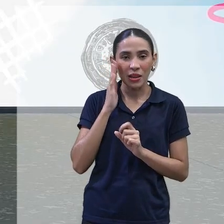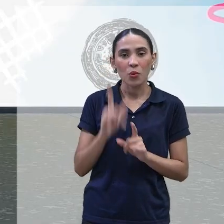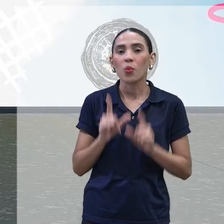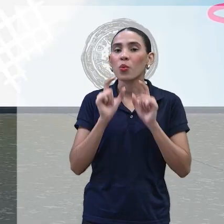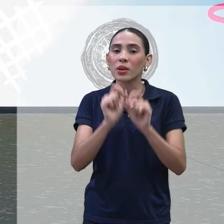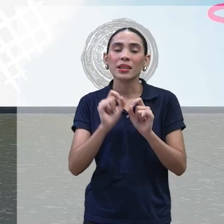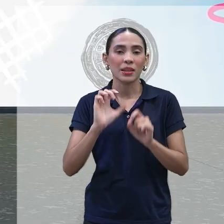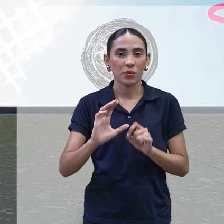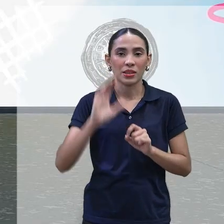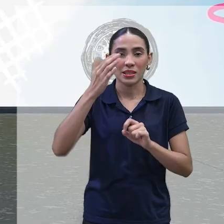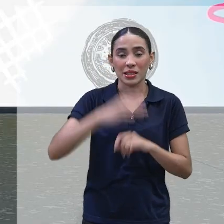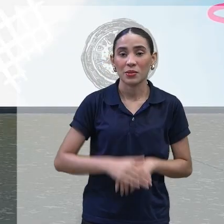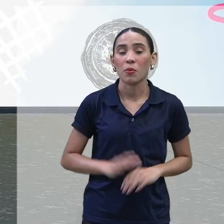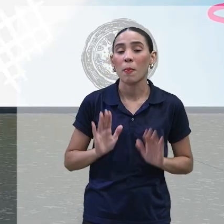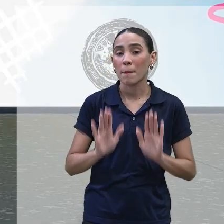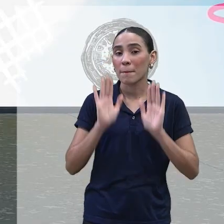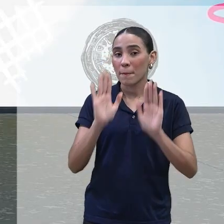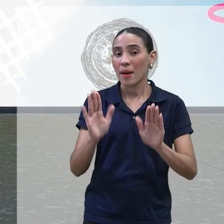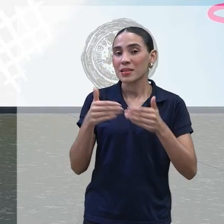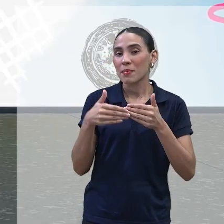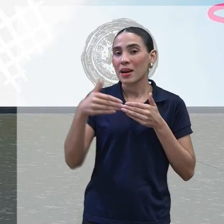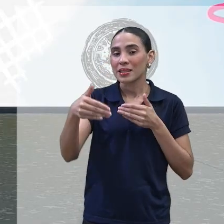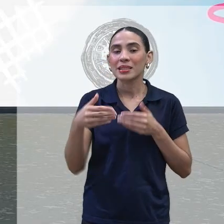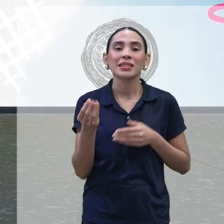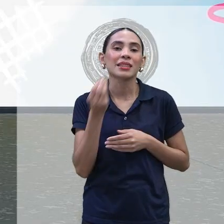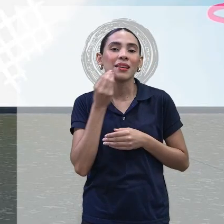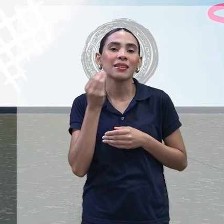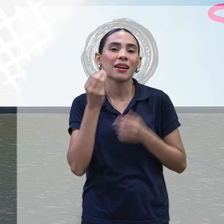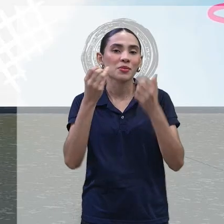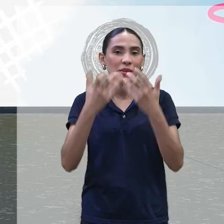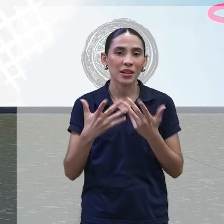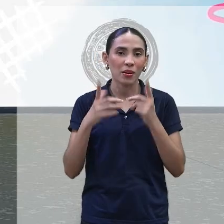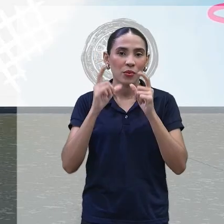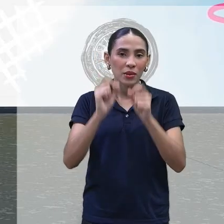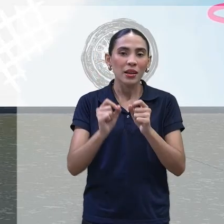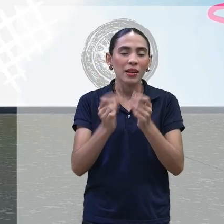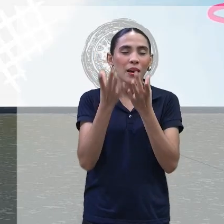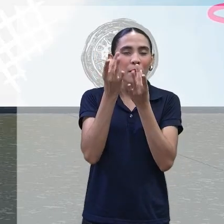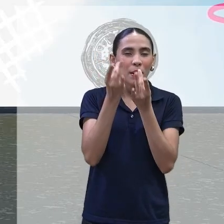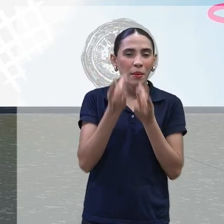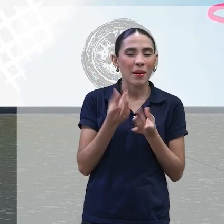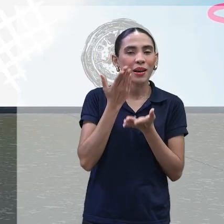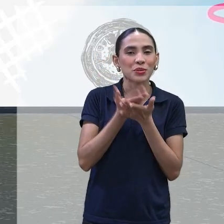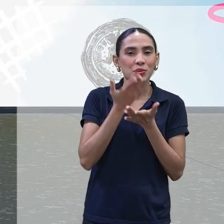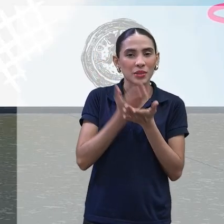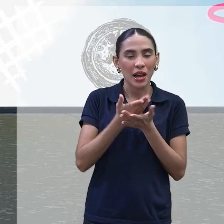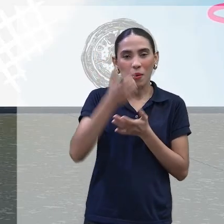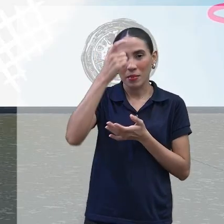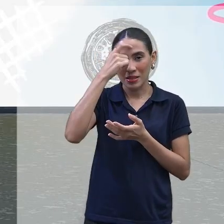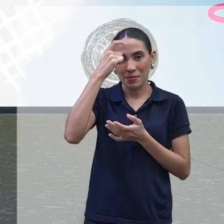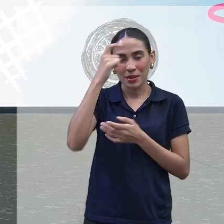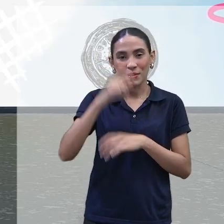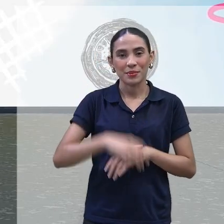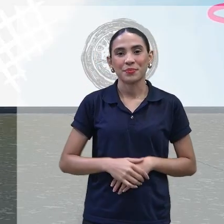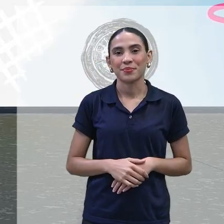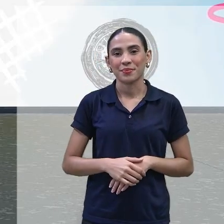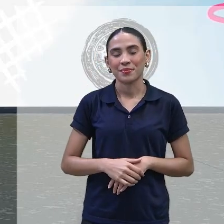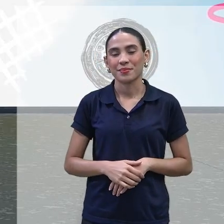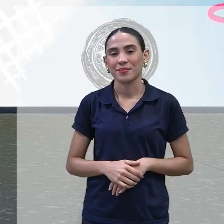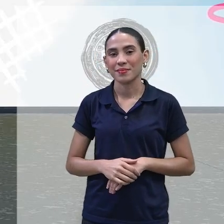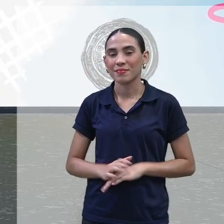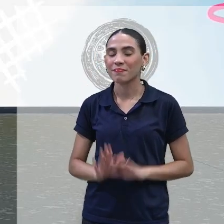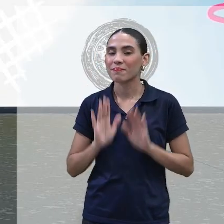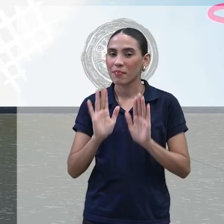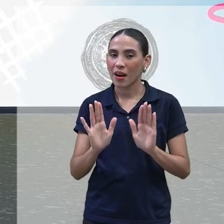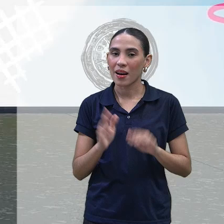está acontecendo. Mas a partir daí a gente tem que buscar o quê? Aprofundar esse pensamento, que é o que vai acontecer depois, tá? Mas no